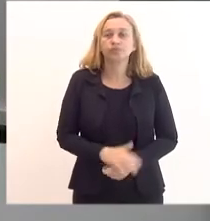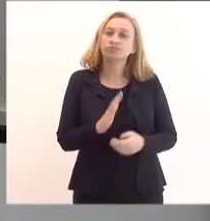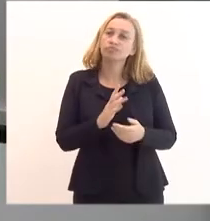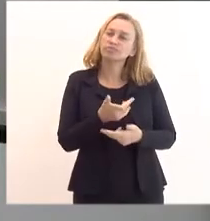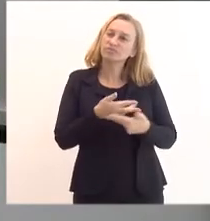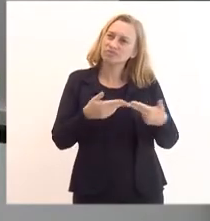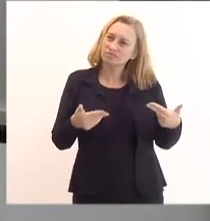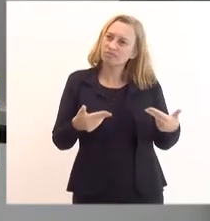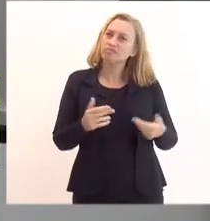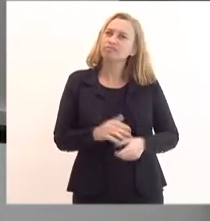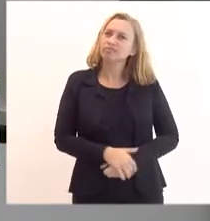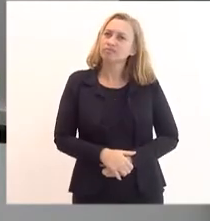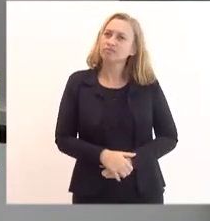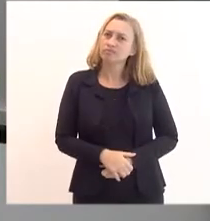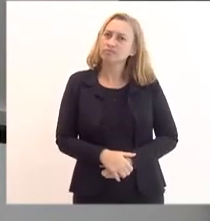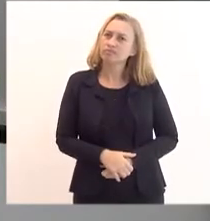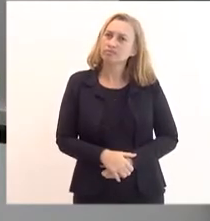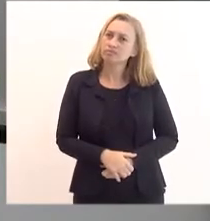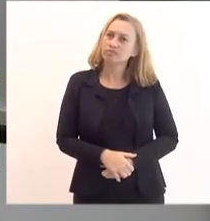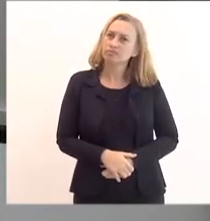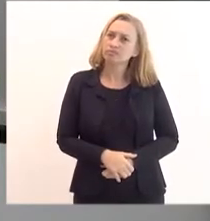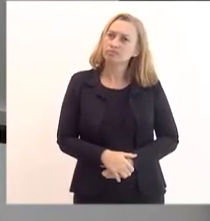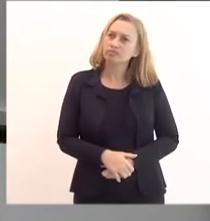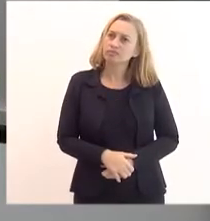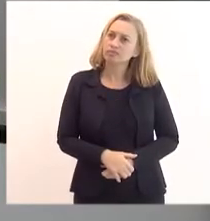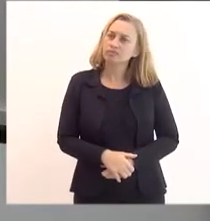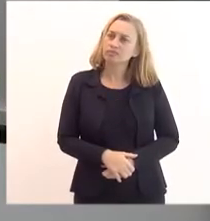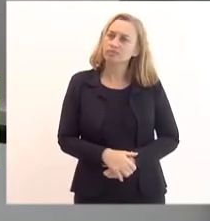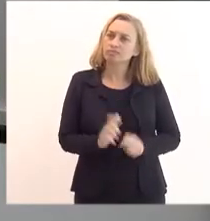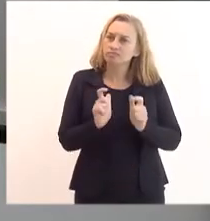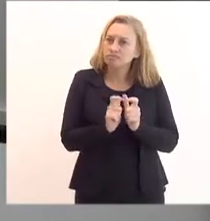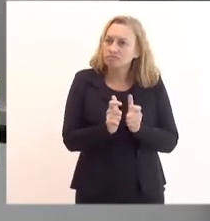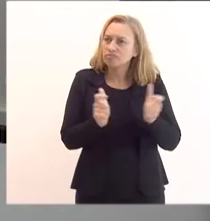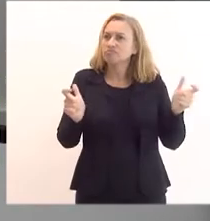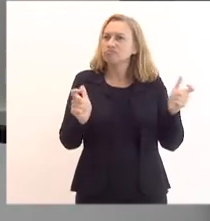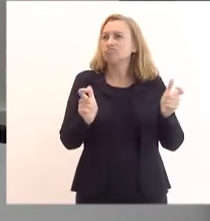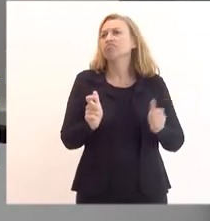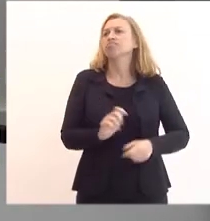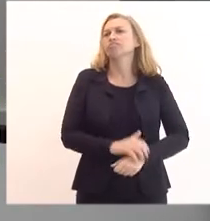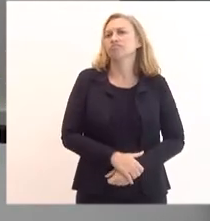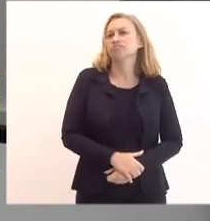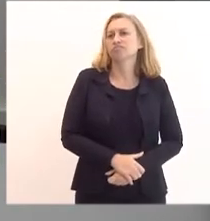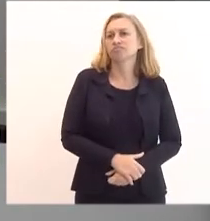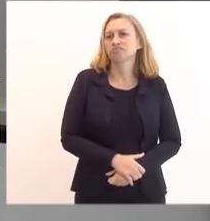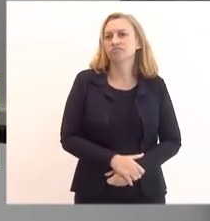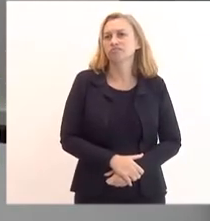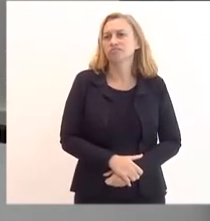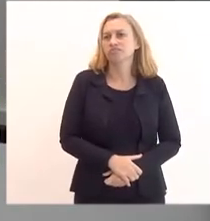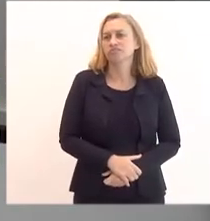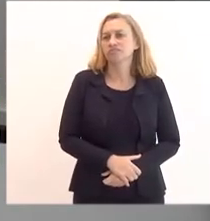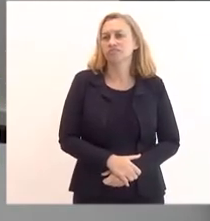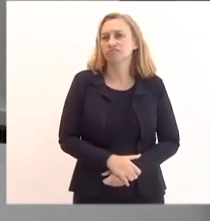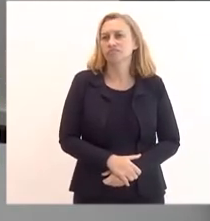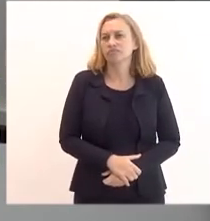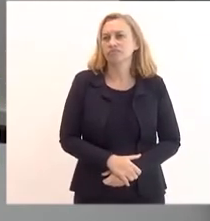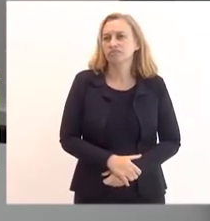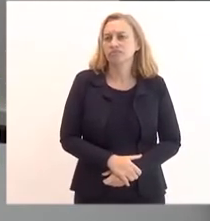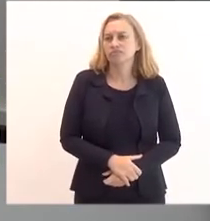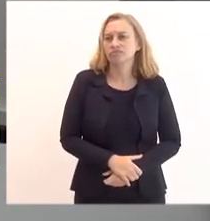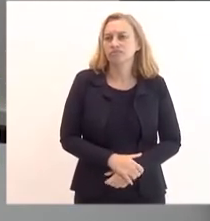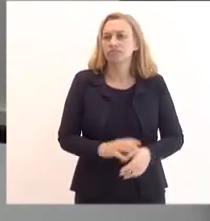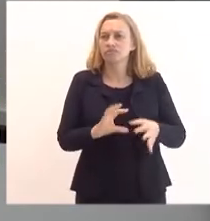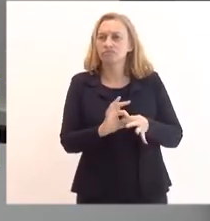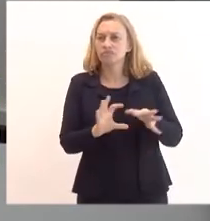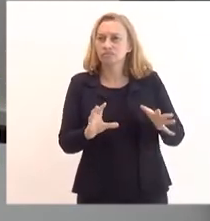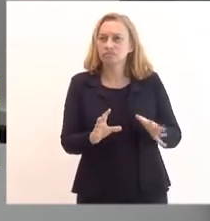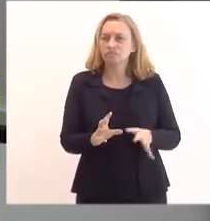vezes, né, a ampliação das permissões para